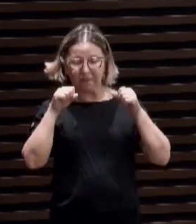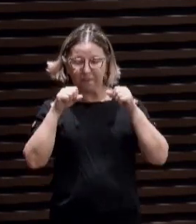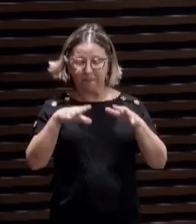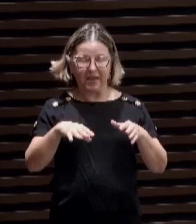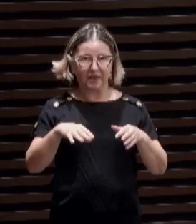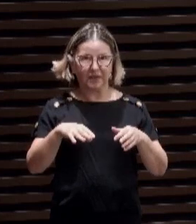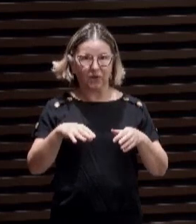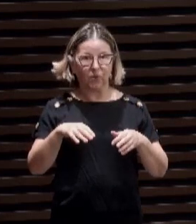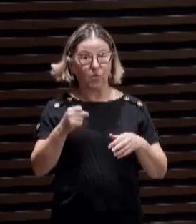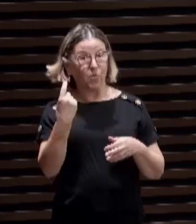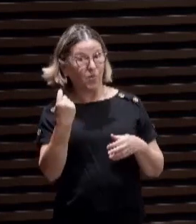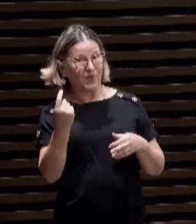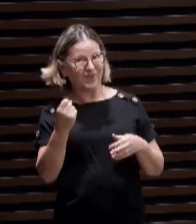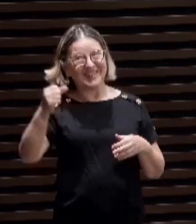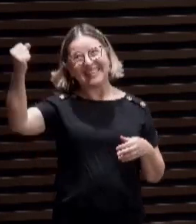Deus?